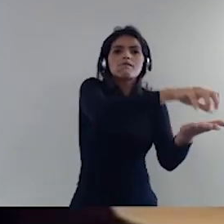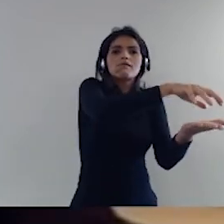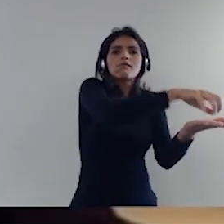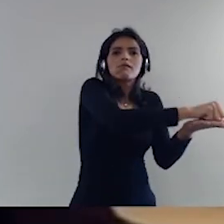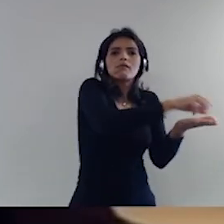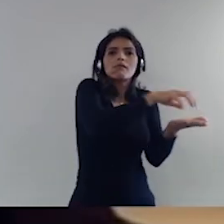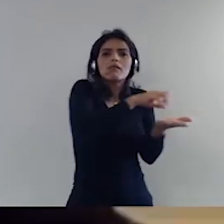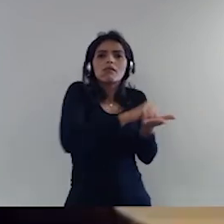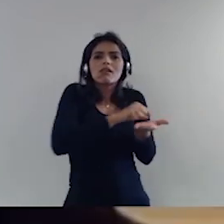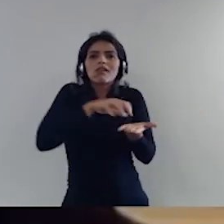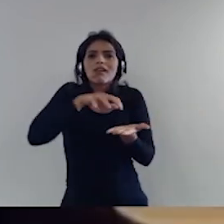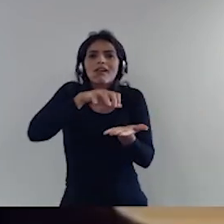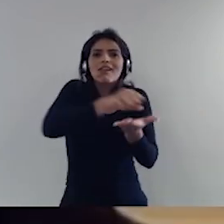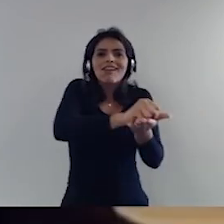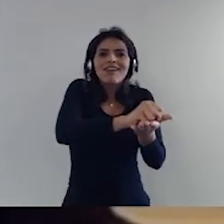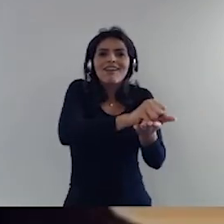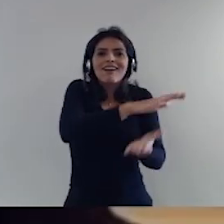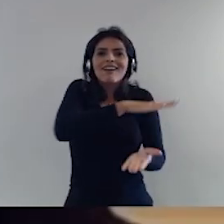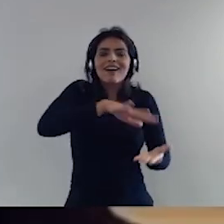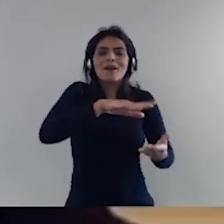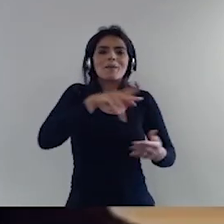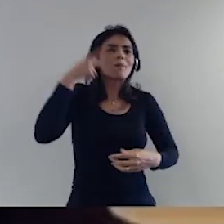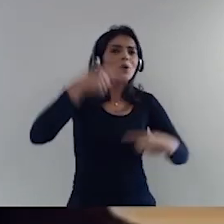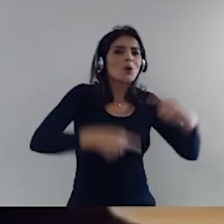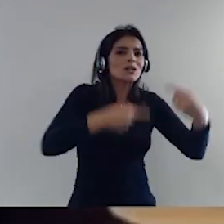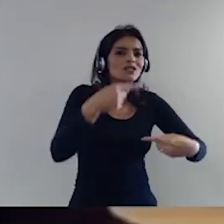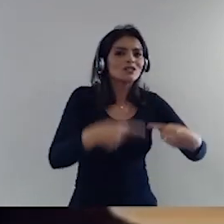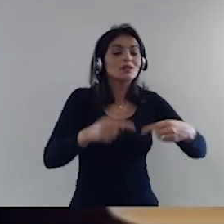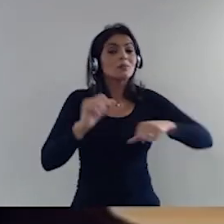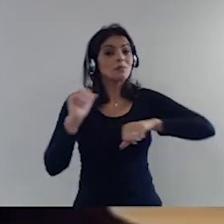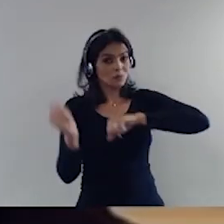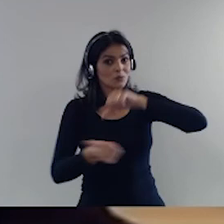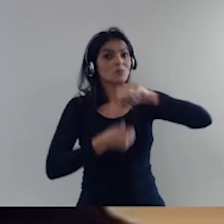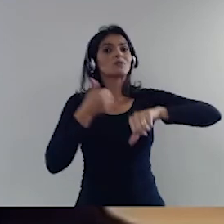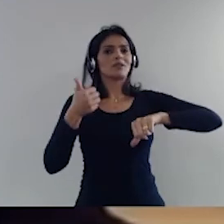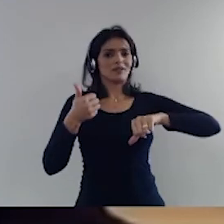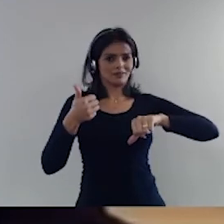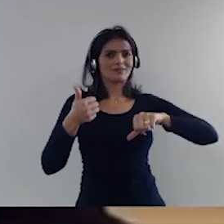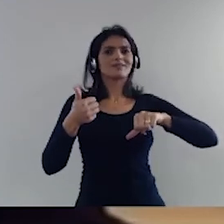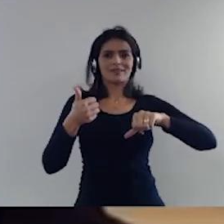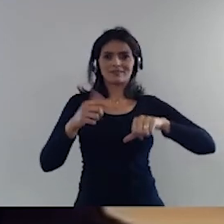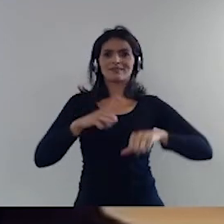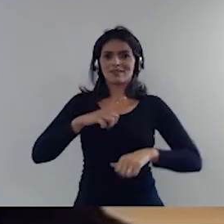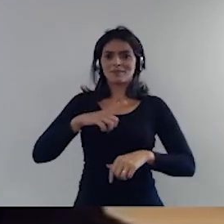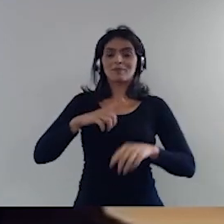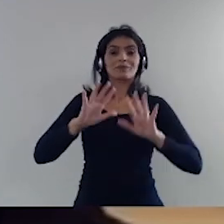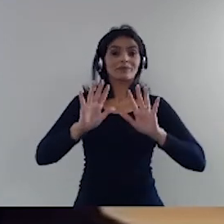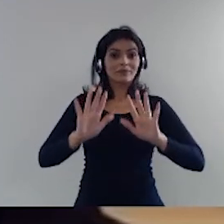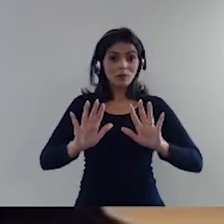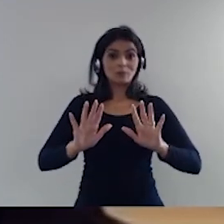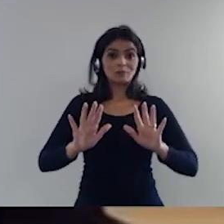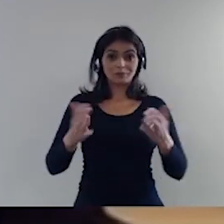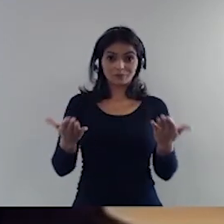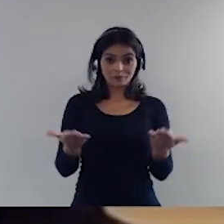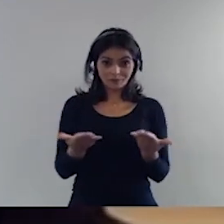mundial. Portanto, há uma dimensão geopolítica da crise e, por fim, há